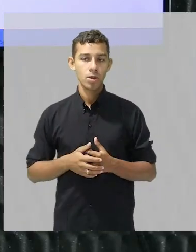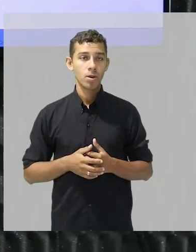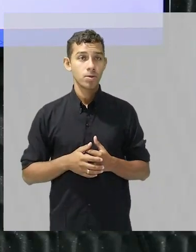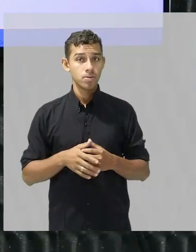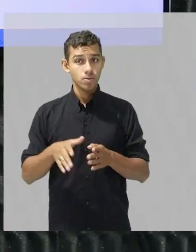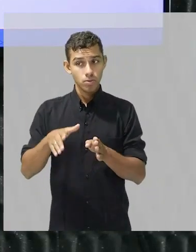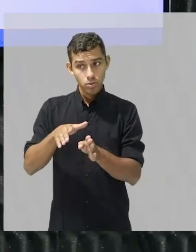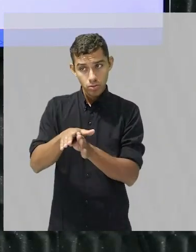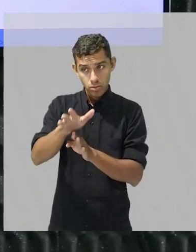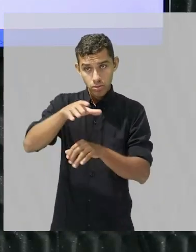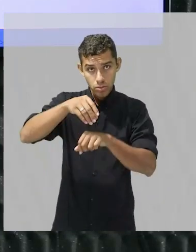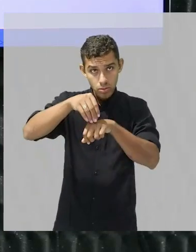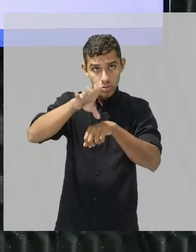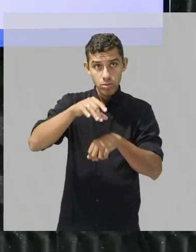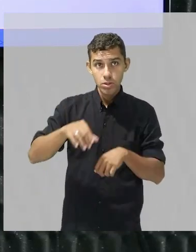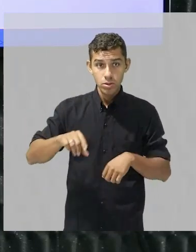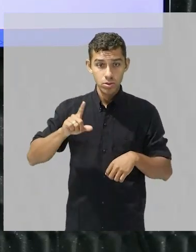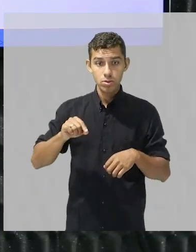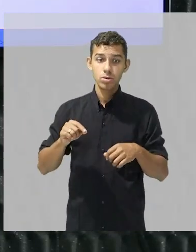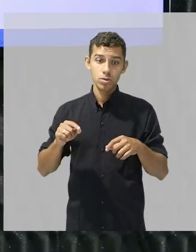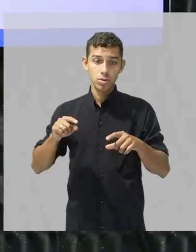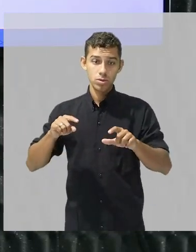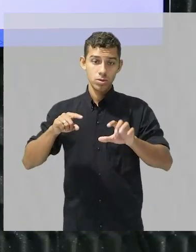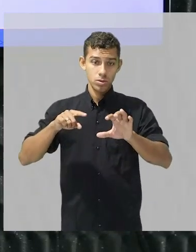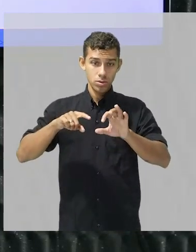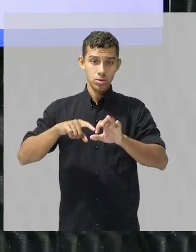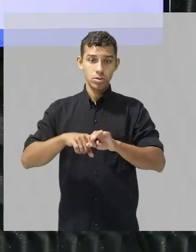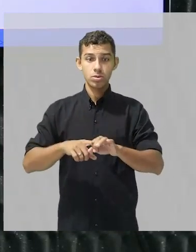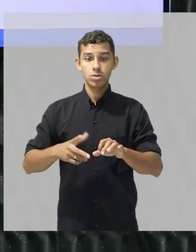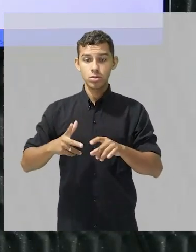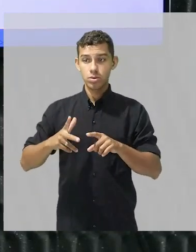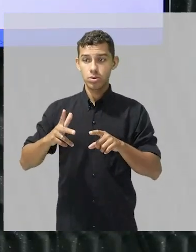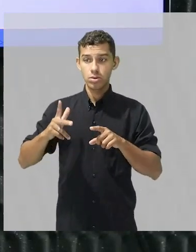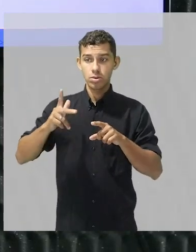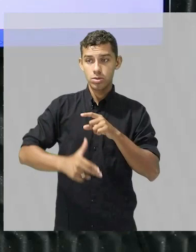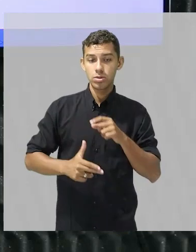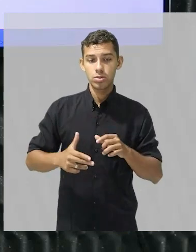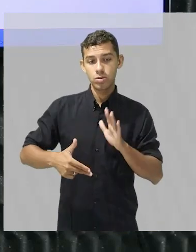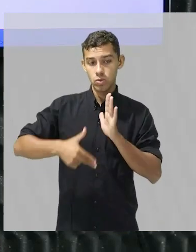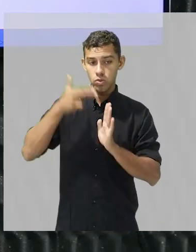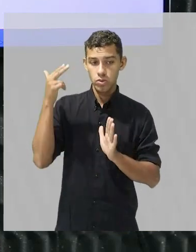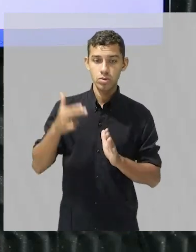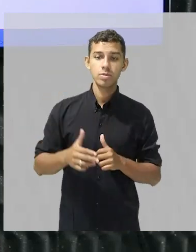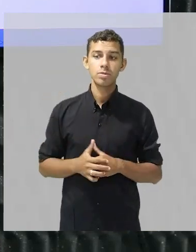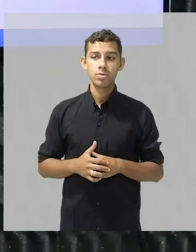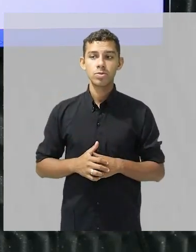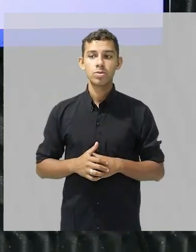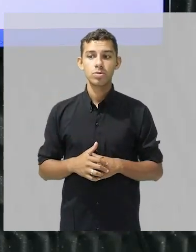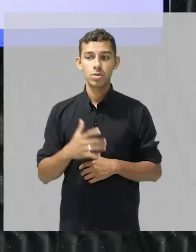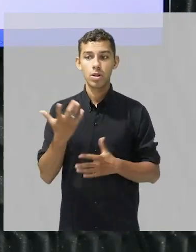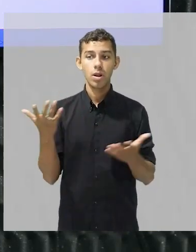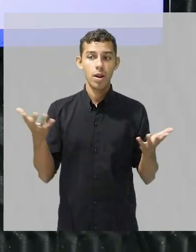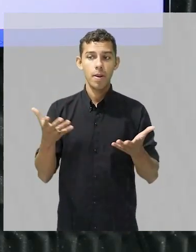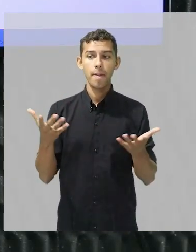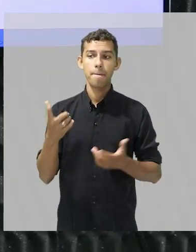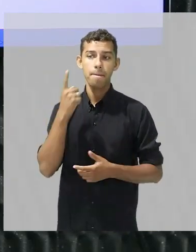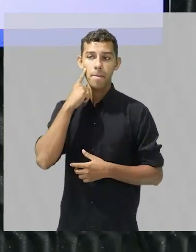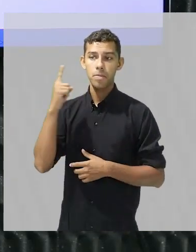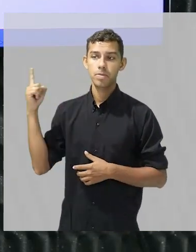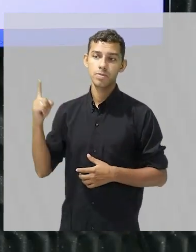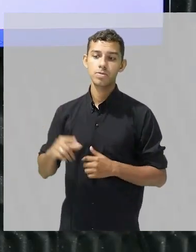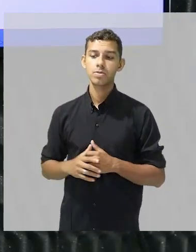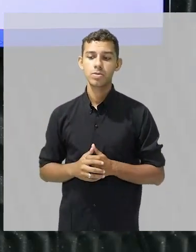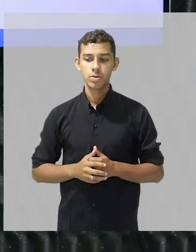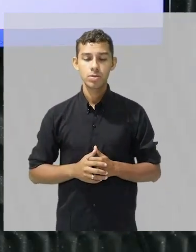um conselho que eu te dou, gente, nunca coloque o dedo aqui não, porque isso aqui vai cortar o teu dedo, tá? Mas enfim, vamos aqui para nossa questão. Olha